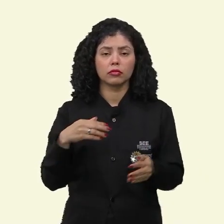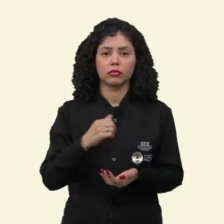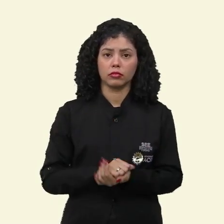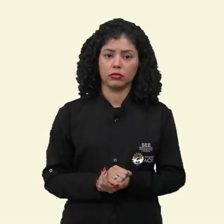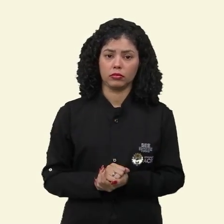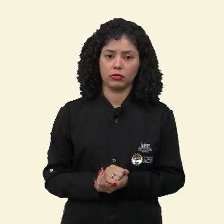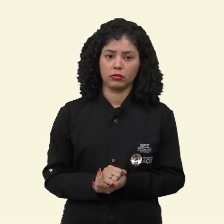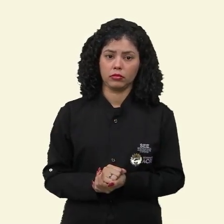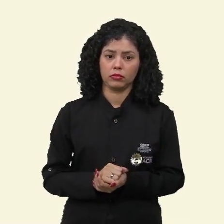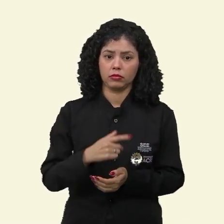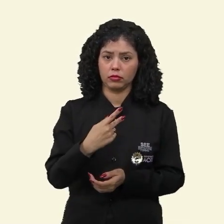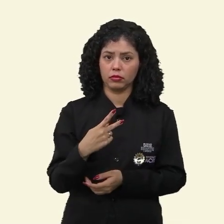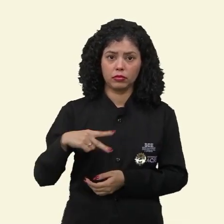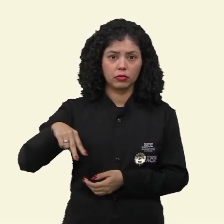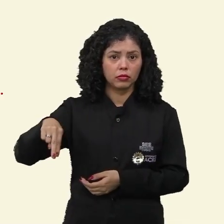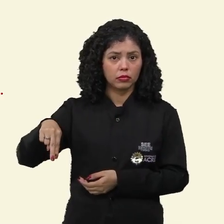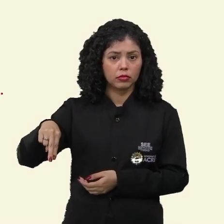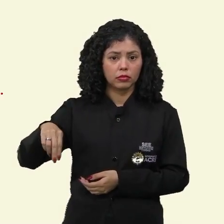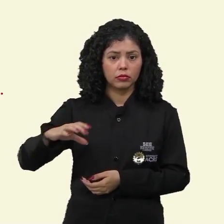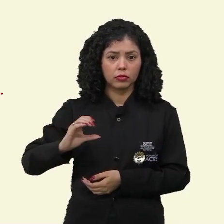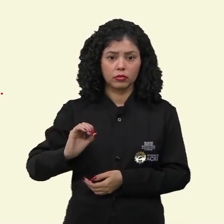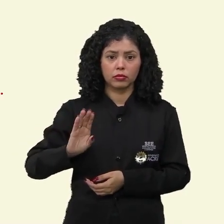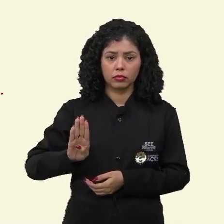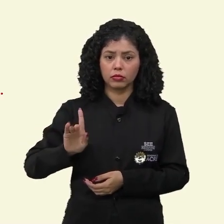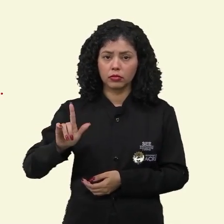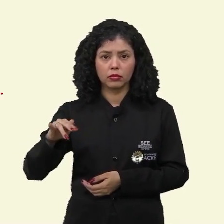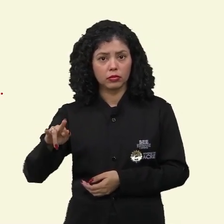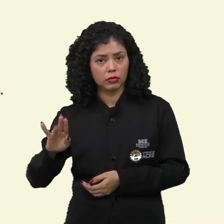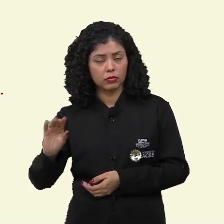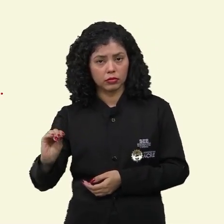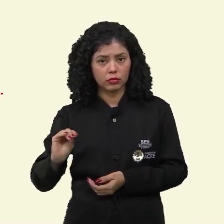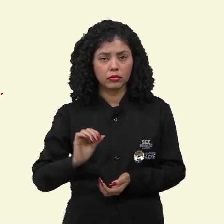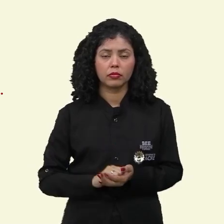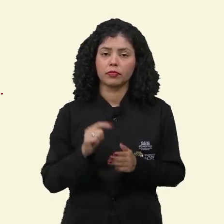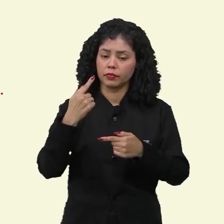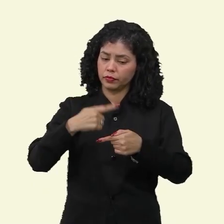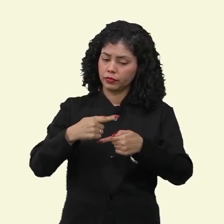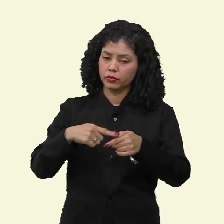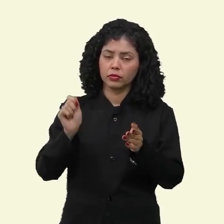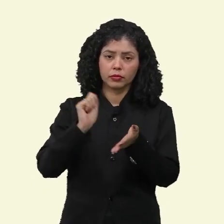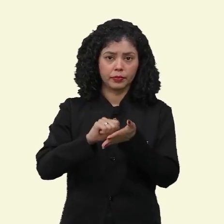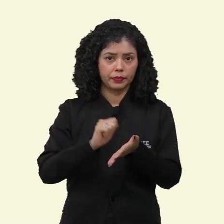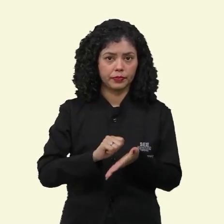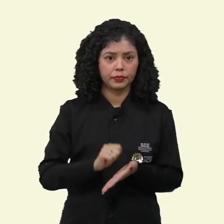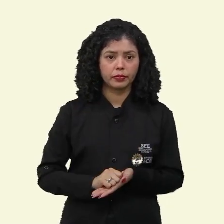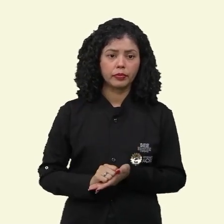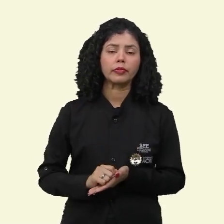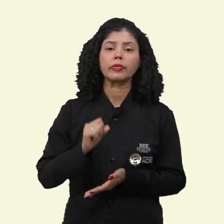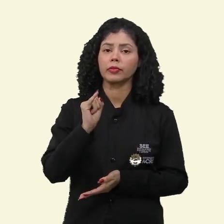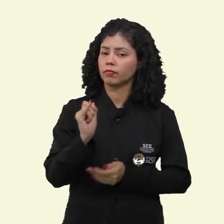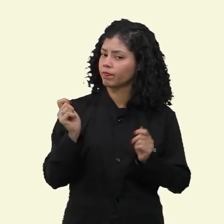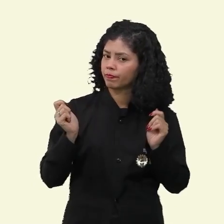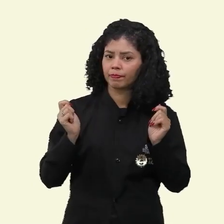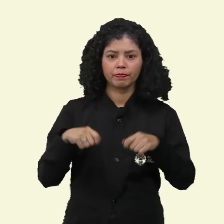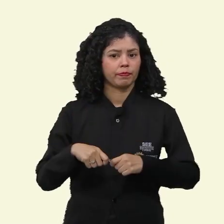com pronome oblíquo, certo? Na gramática prescritiva, isso não é